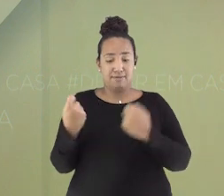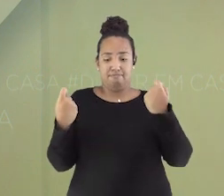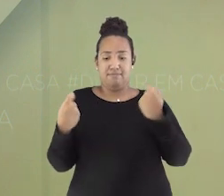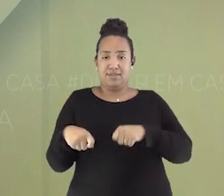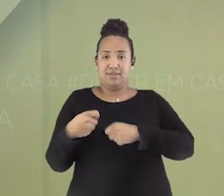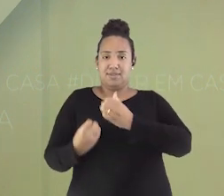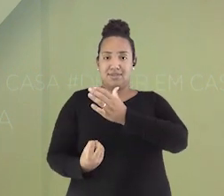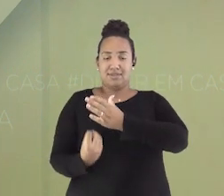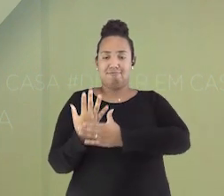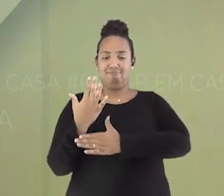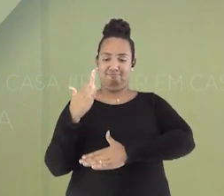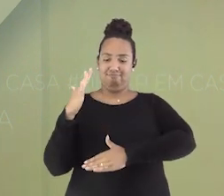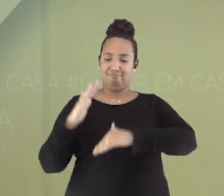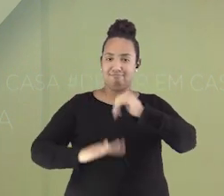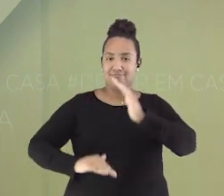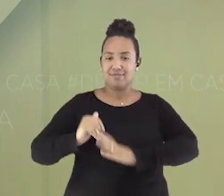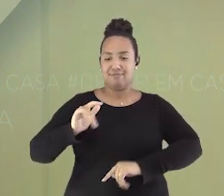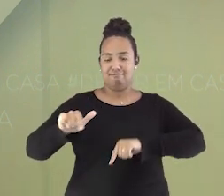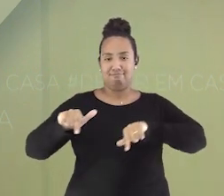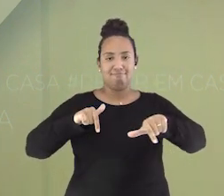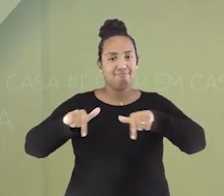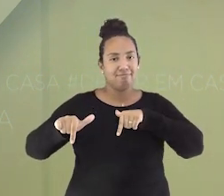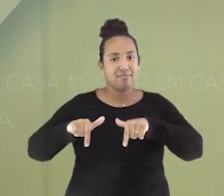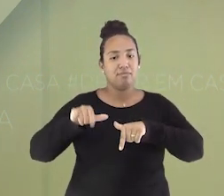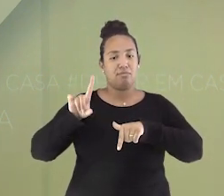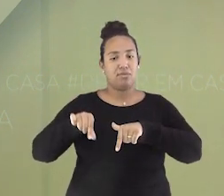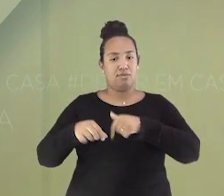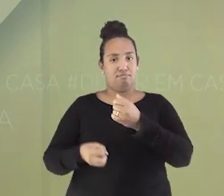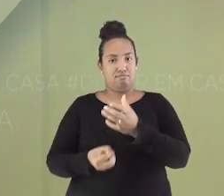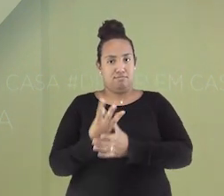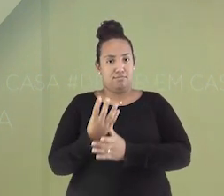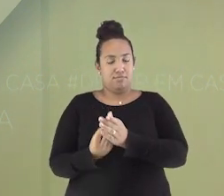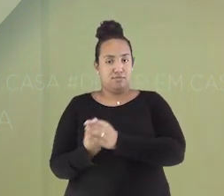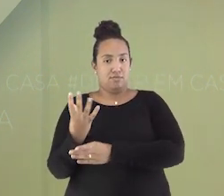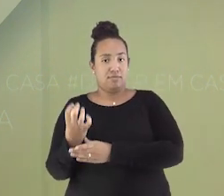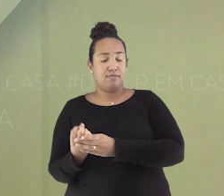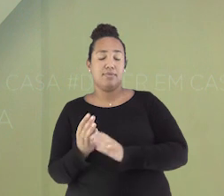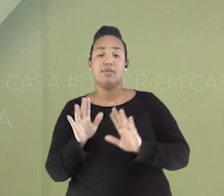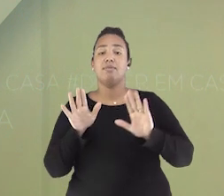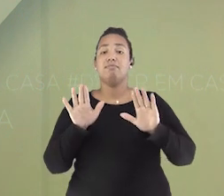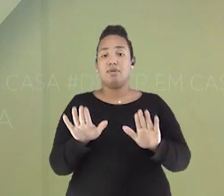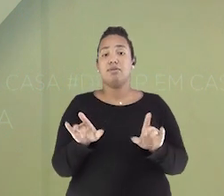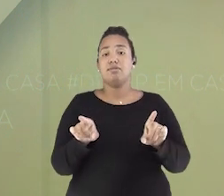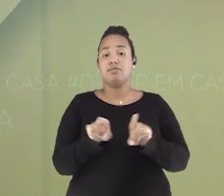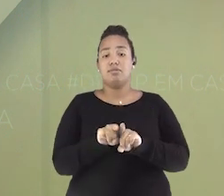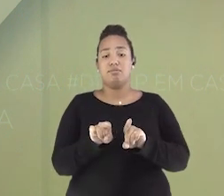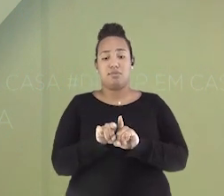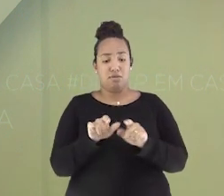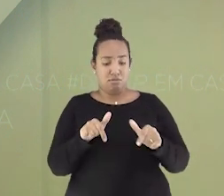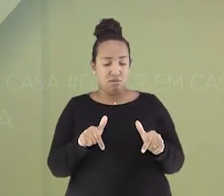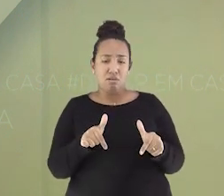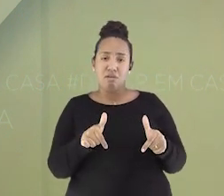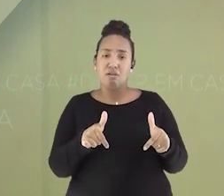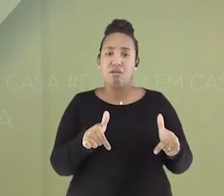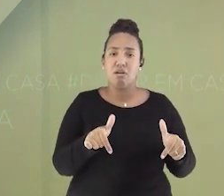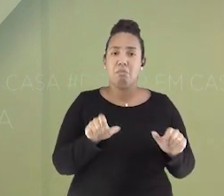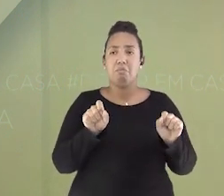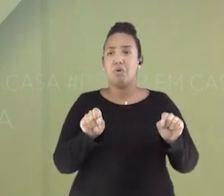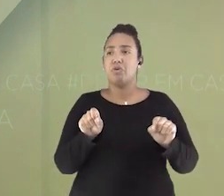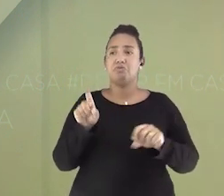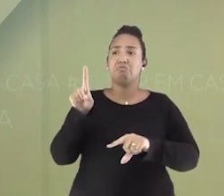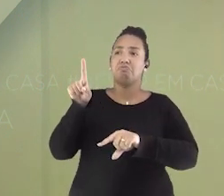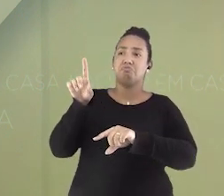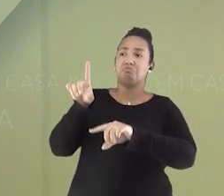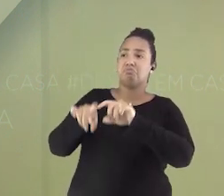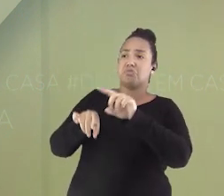artístico, um trabalho, um esforço. Essa é a parte da fabricação. Por outro lado, esse fazer sempre é uma imitação de